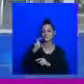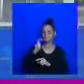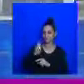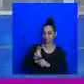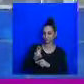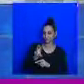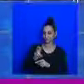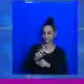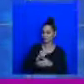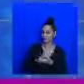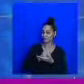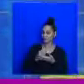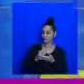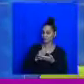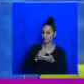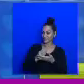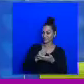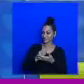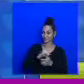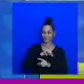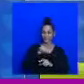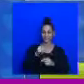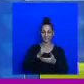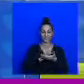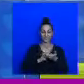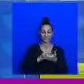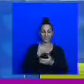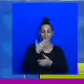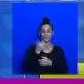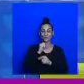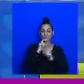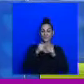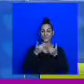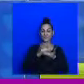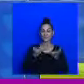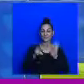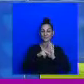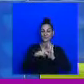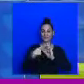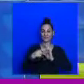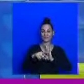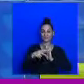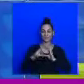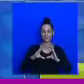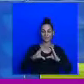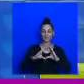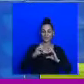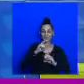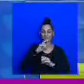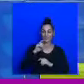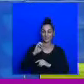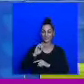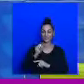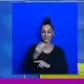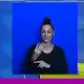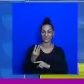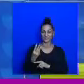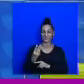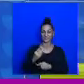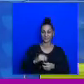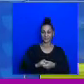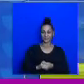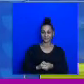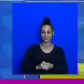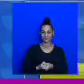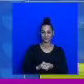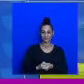a 25. Tá começando o sorteio da Loto Fácil. Boa sorte para você. Bola verde, número 03.